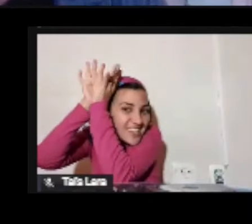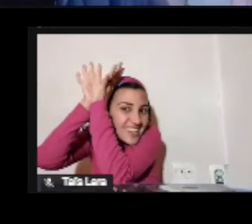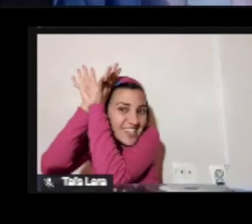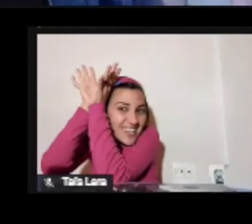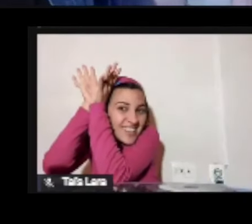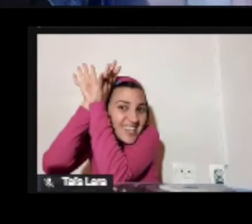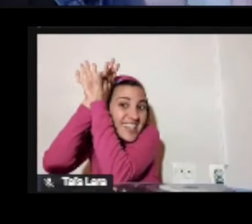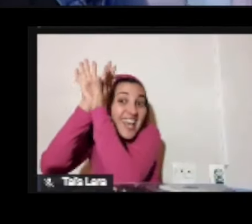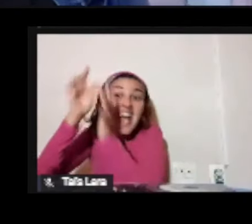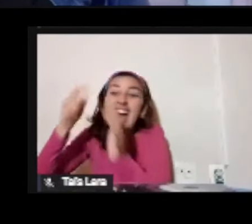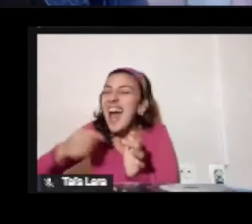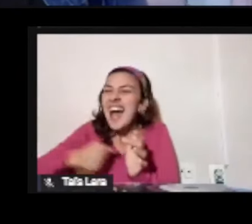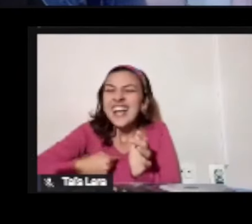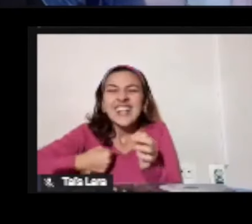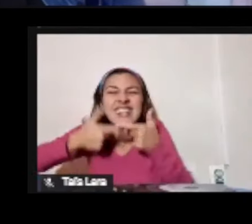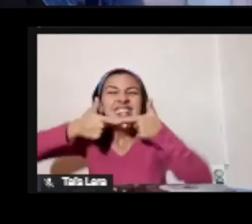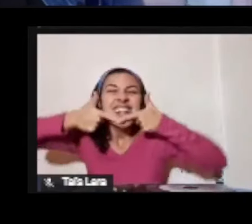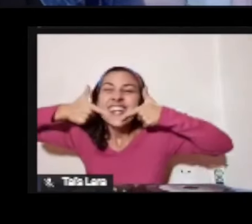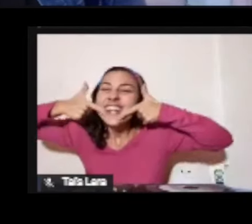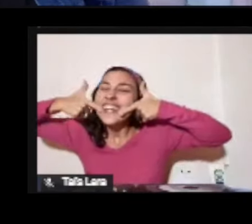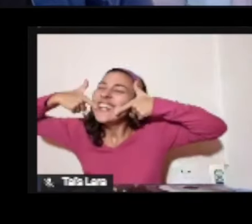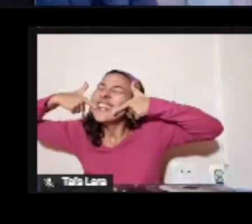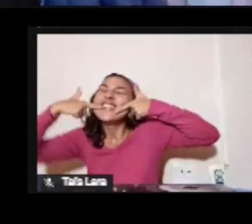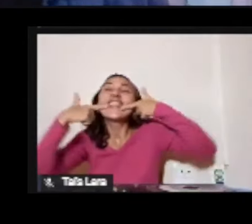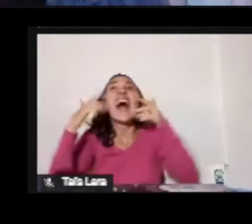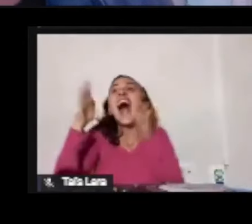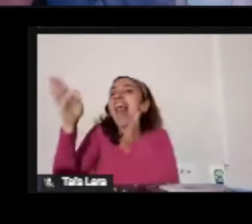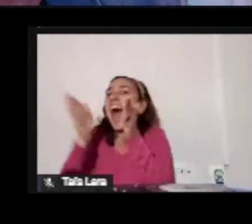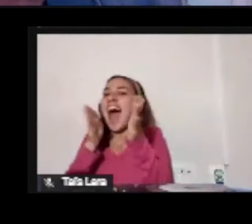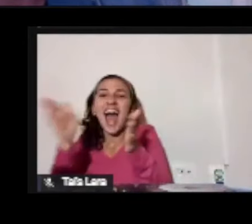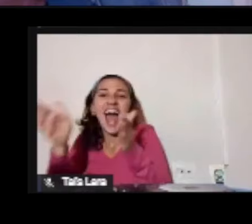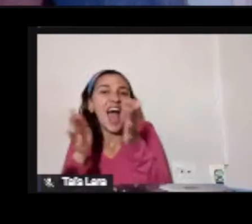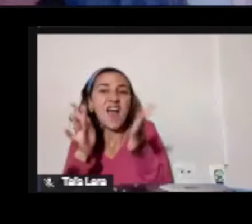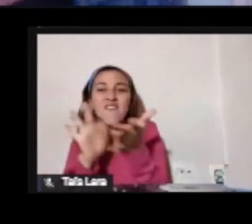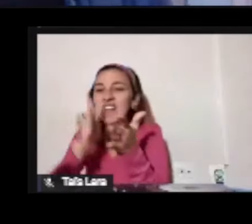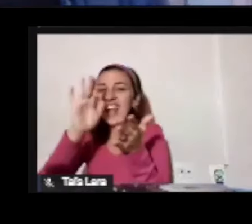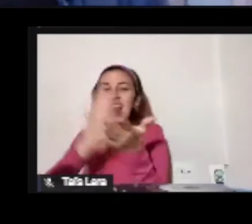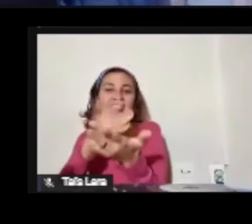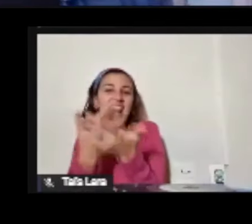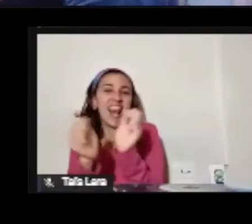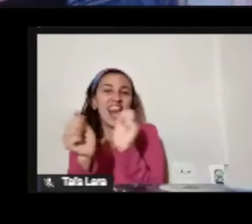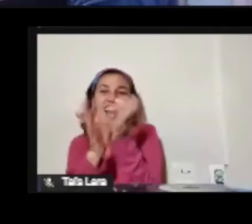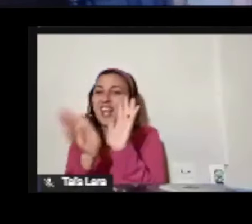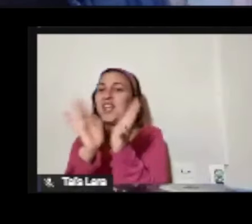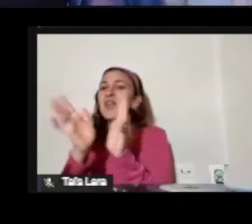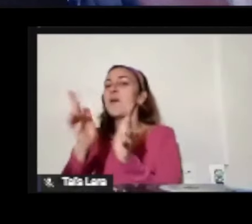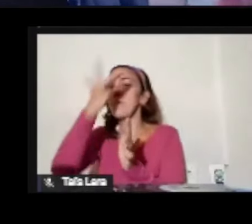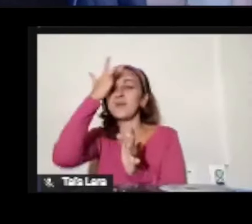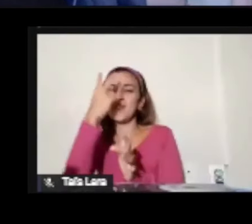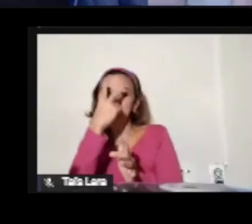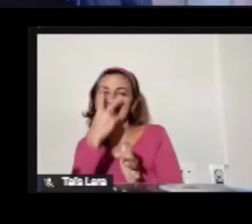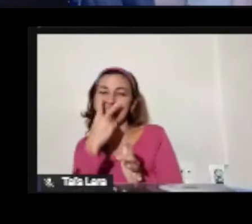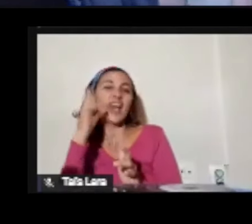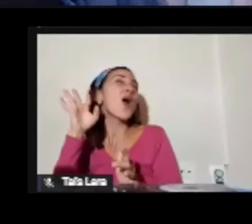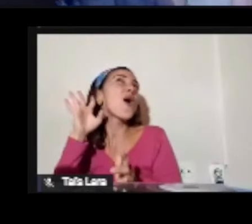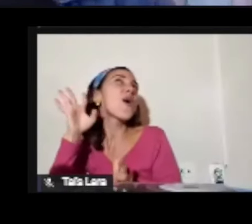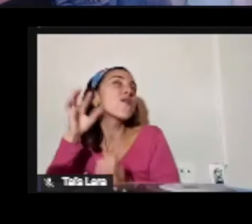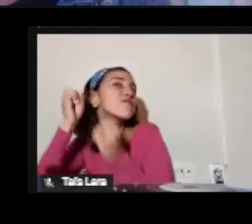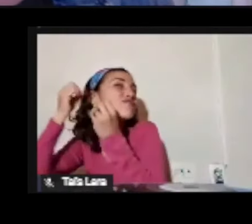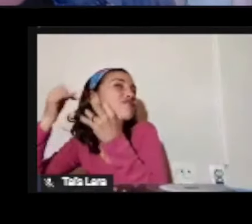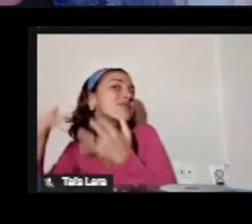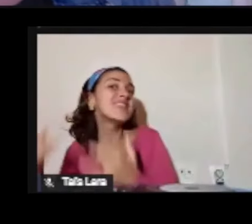com essa live maravilhosa, cheia de acessibilidade, gente. Estou achando incrível. Bom, vamos dar sequência